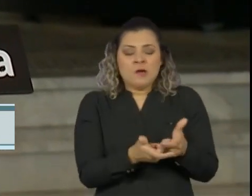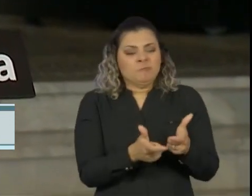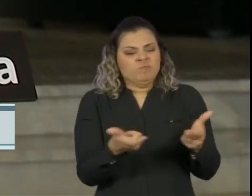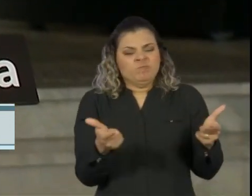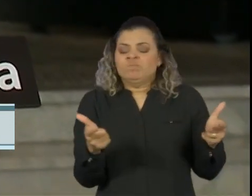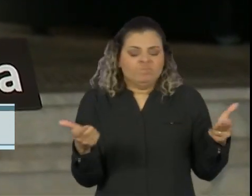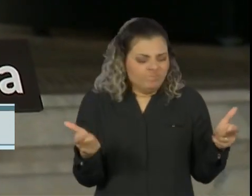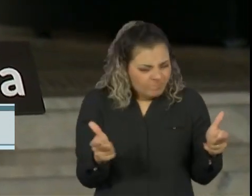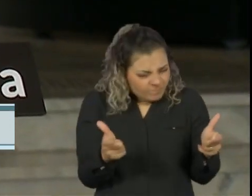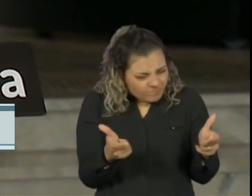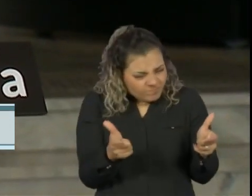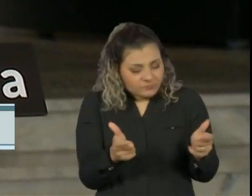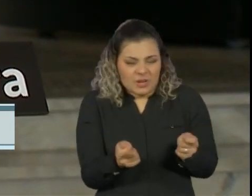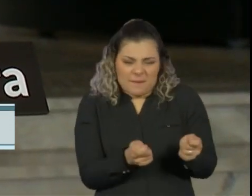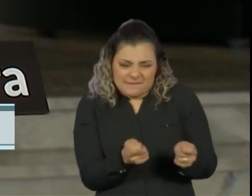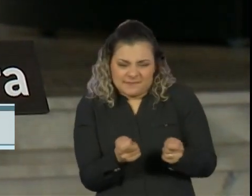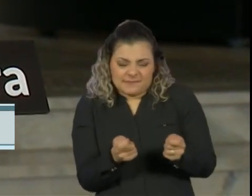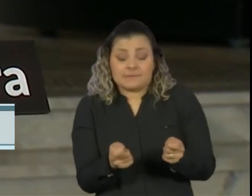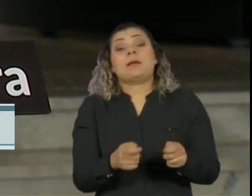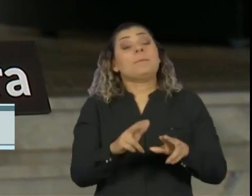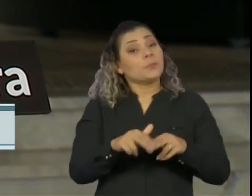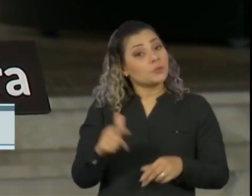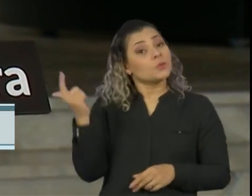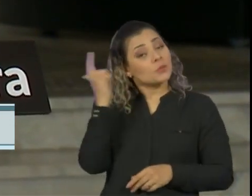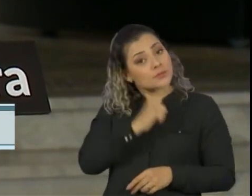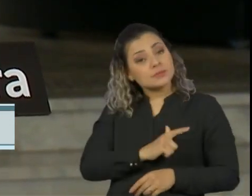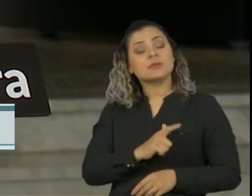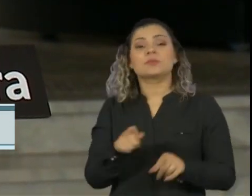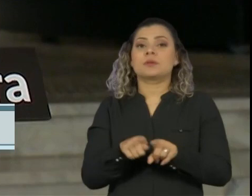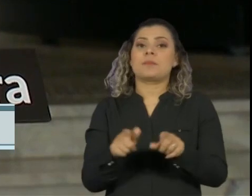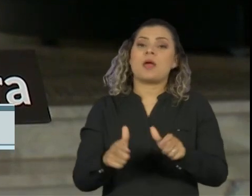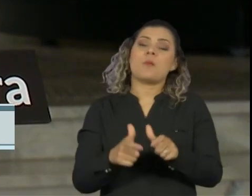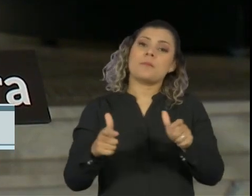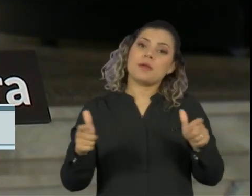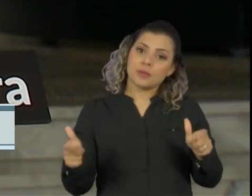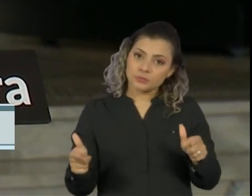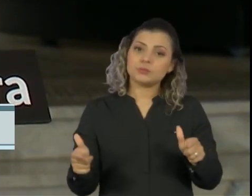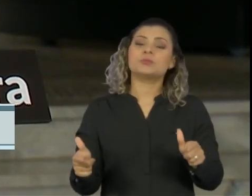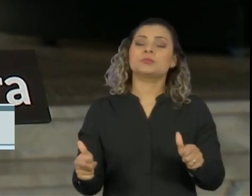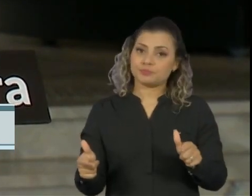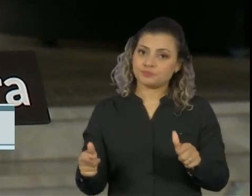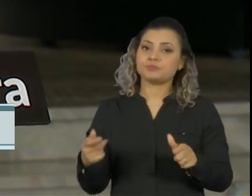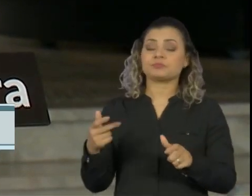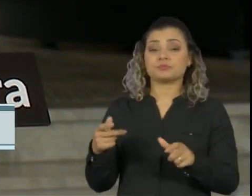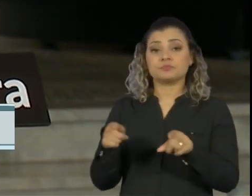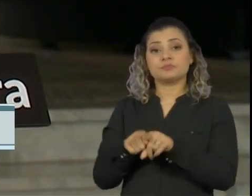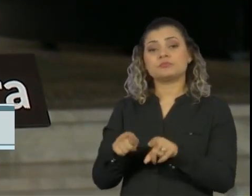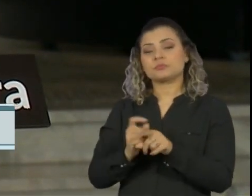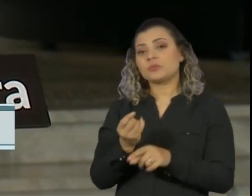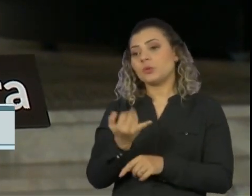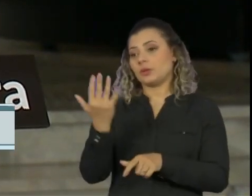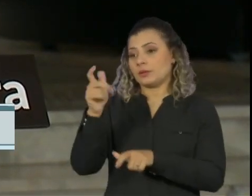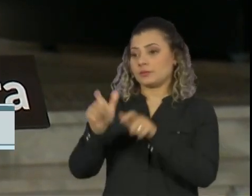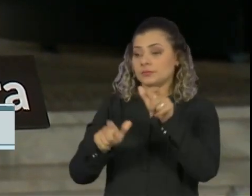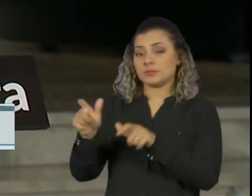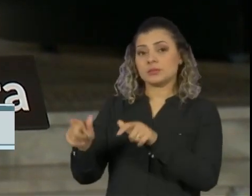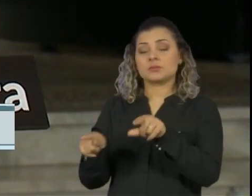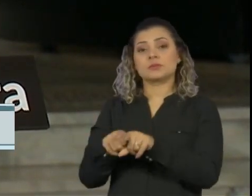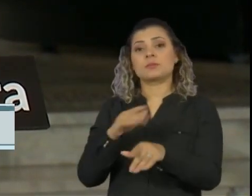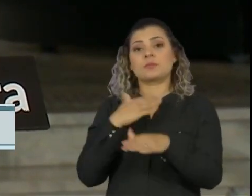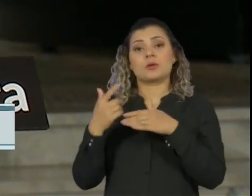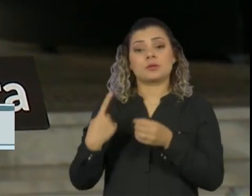capital, e a consequente aumento no número de casos e dos óbitos no